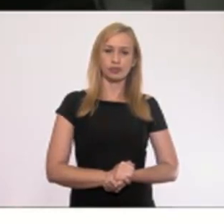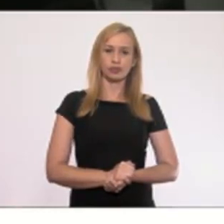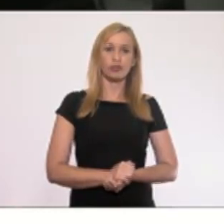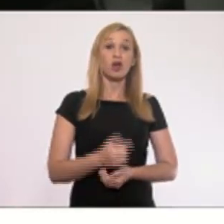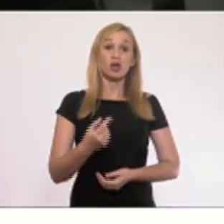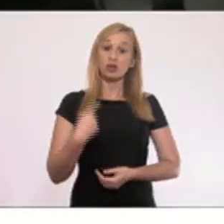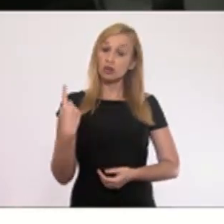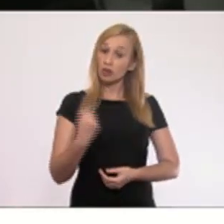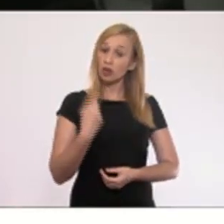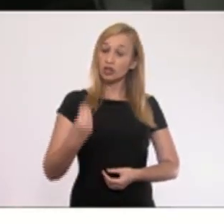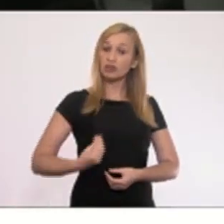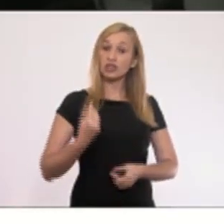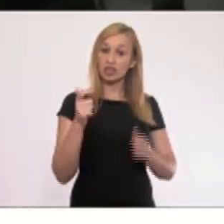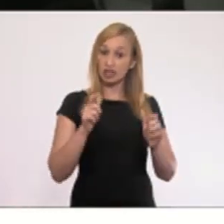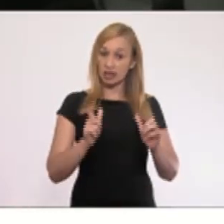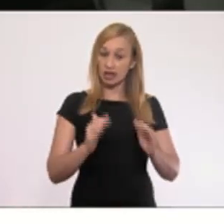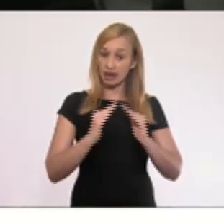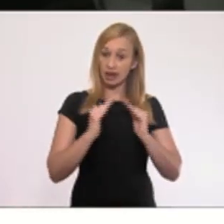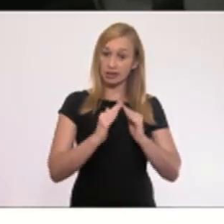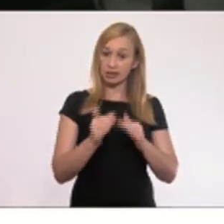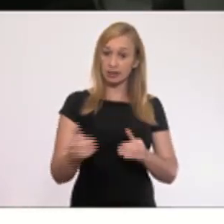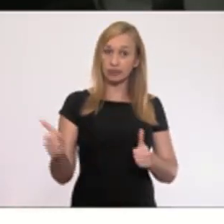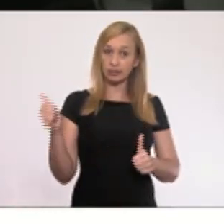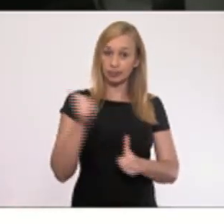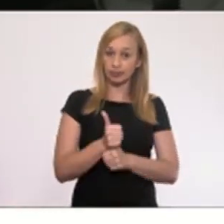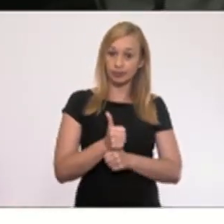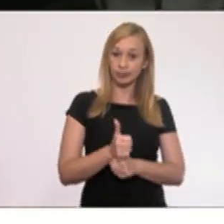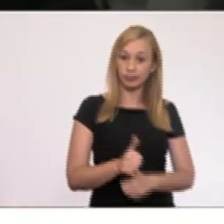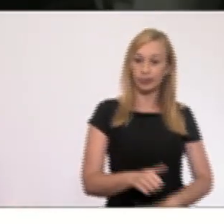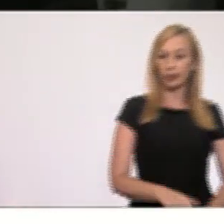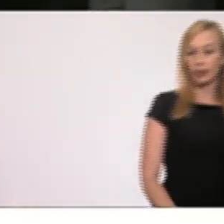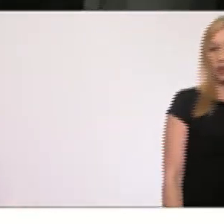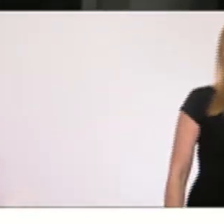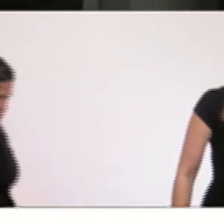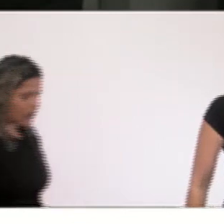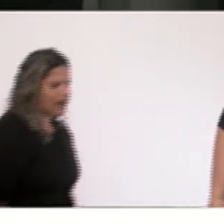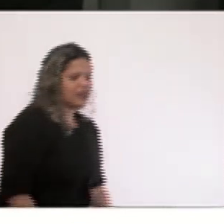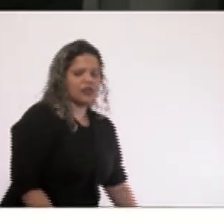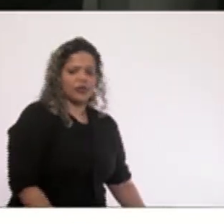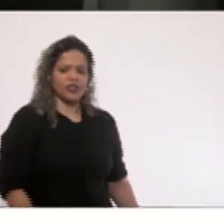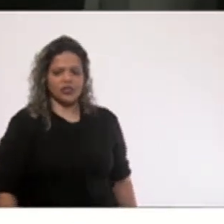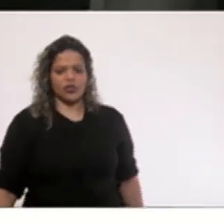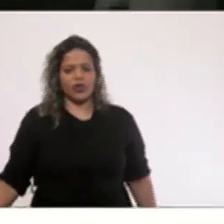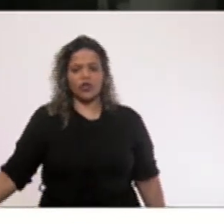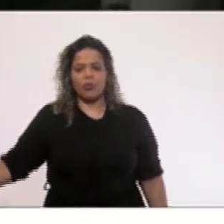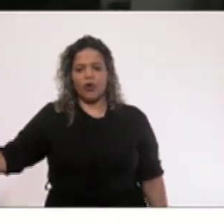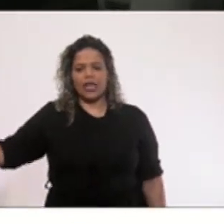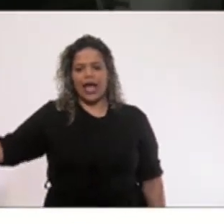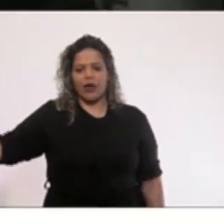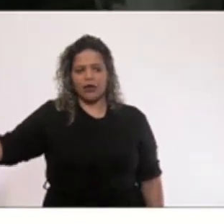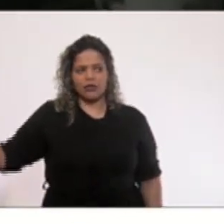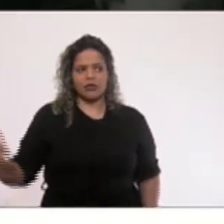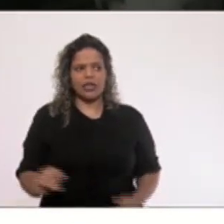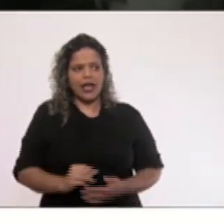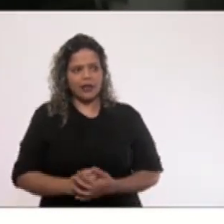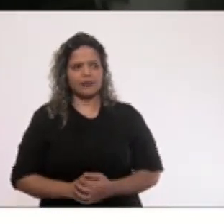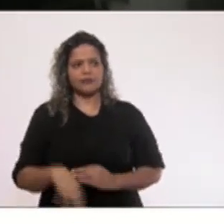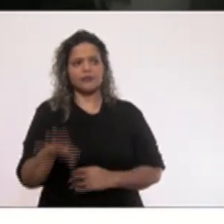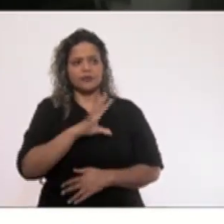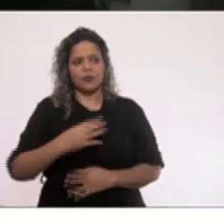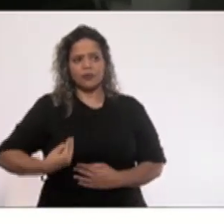Casa uma frente parlamentar da educação física. E aqui está presente